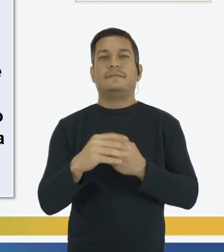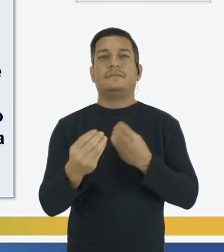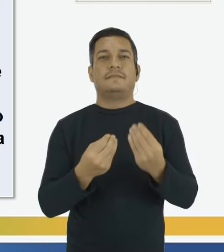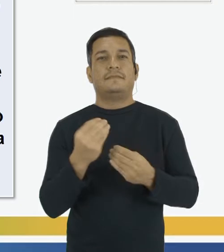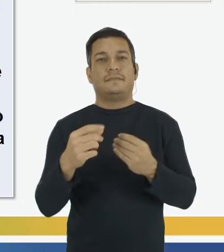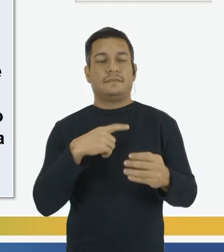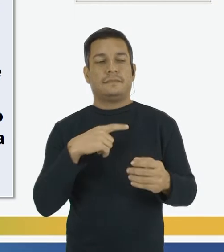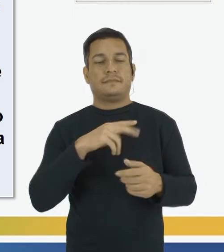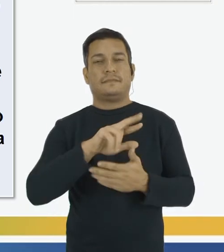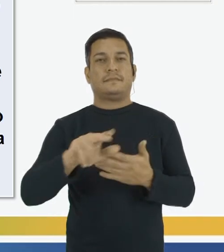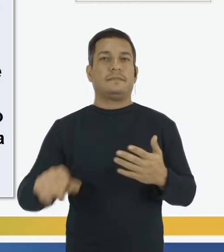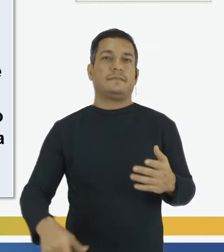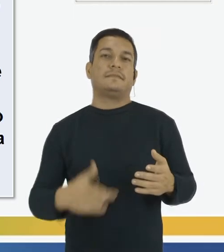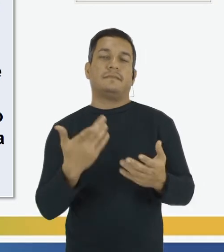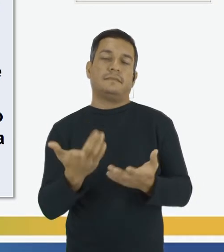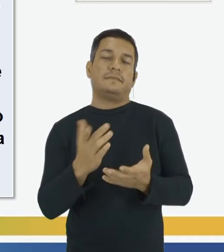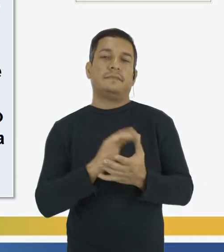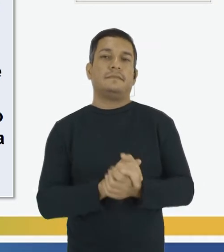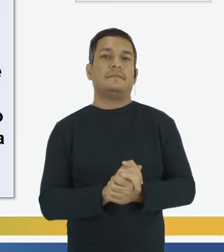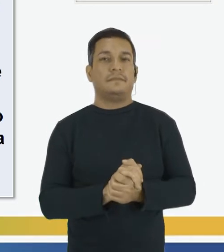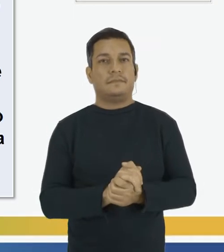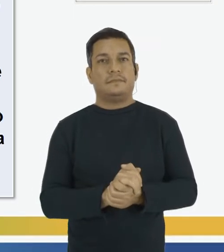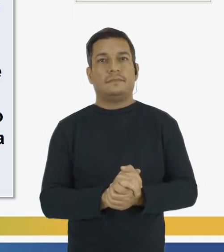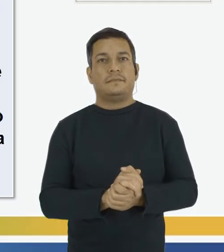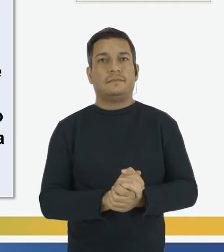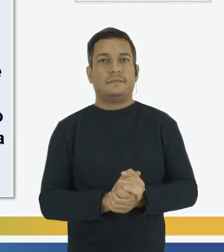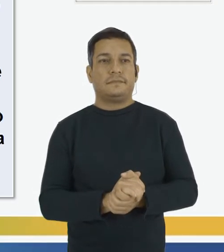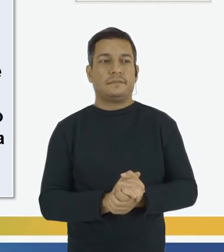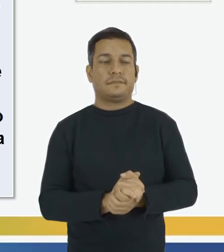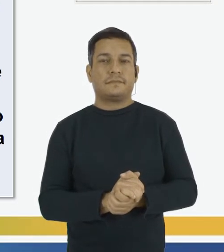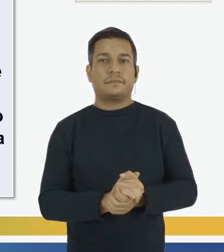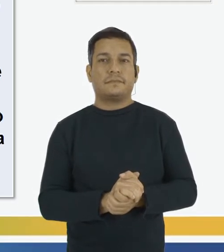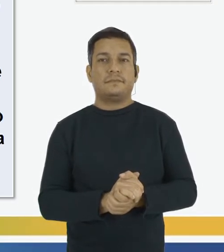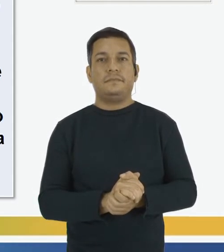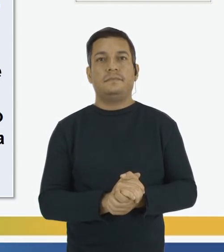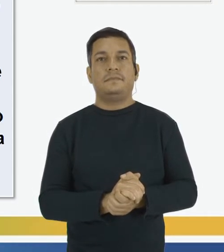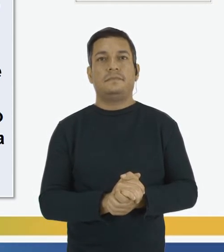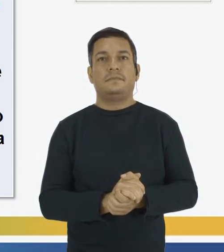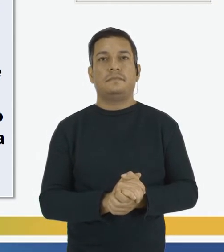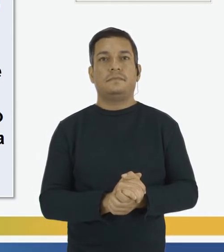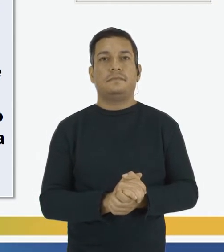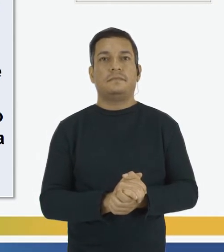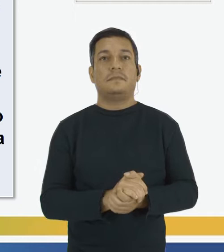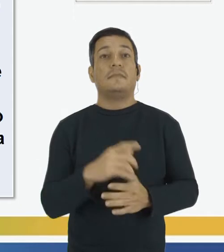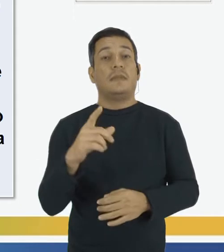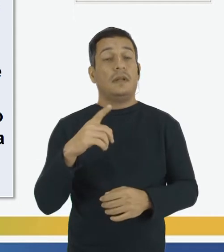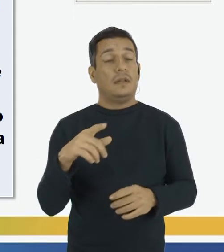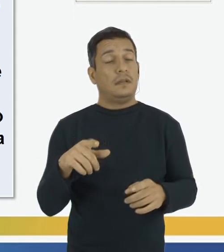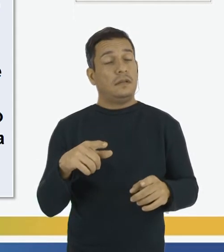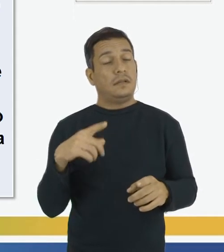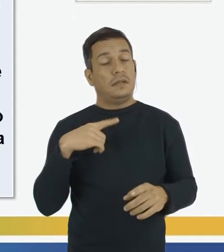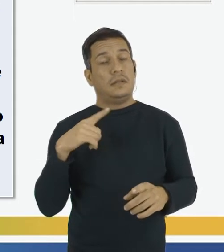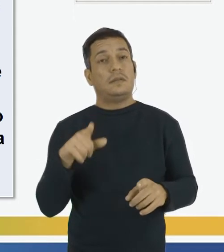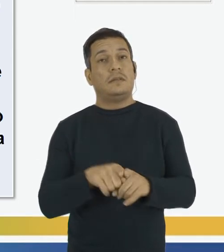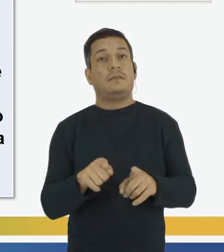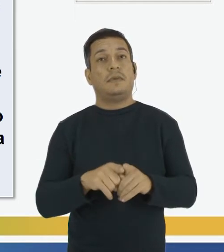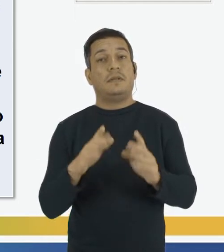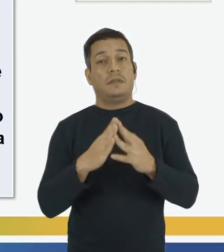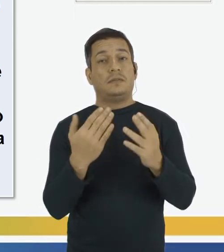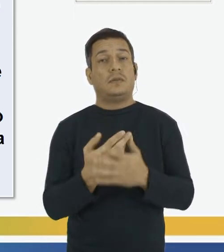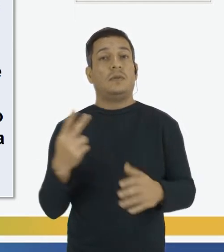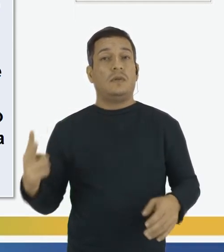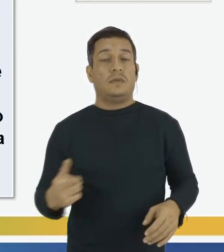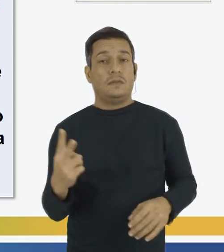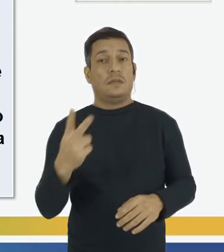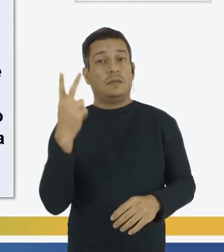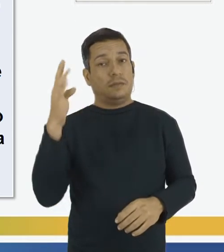com a diversidade, da passagem do espaço privado para o coletivo, onde os valores da família são transformados